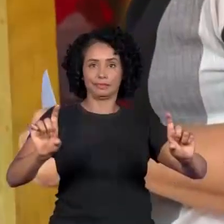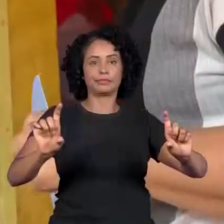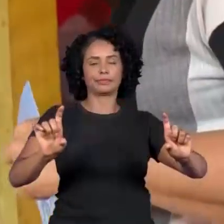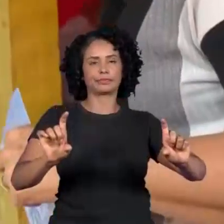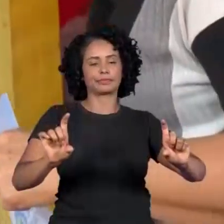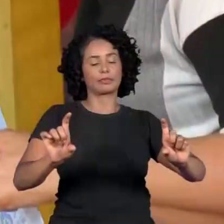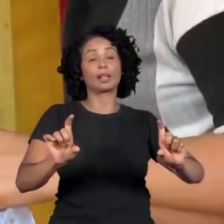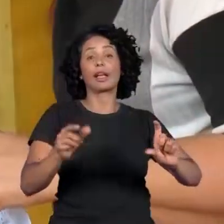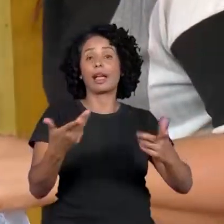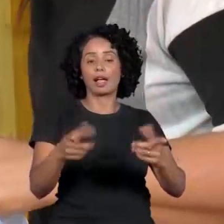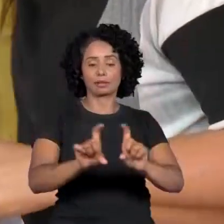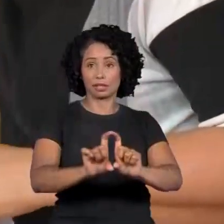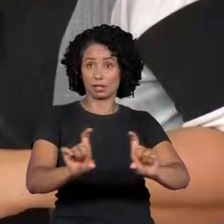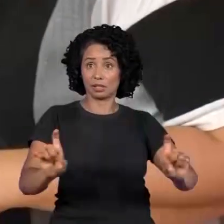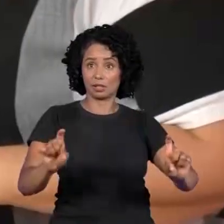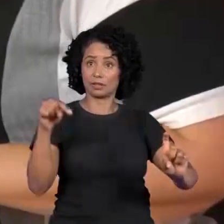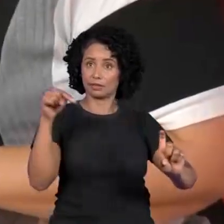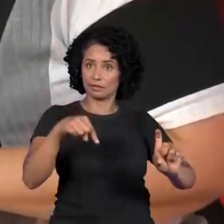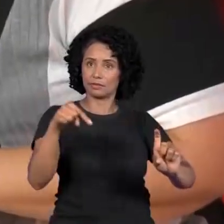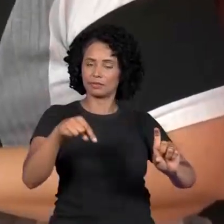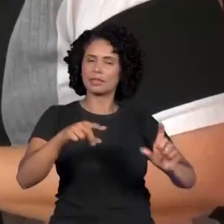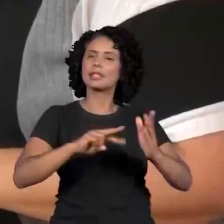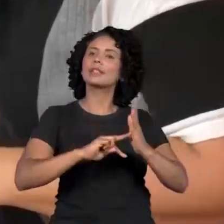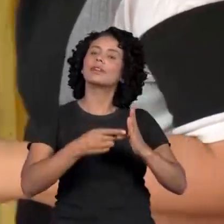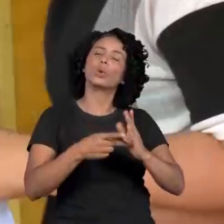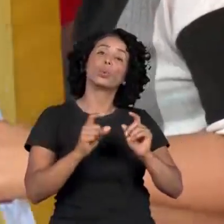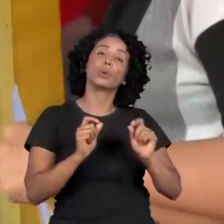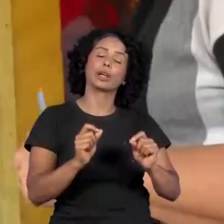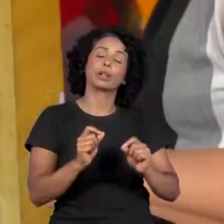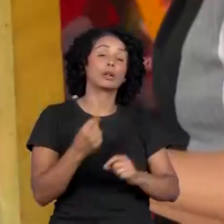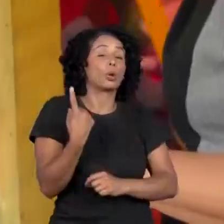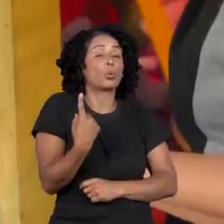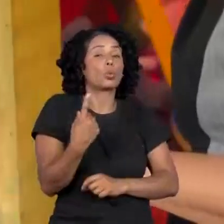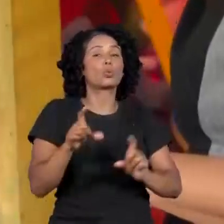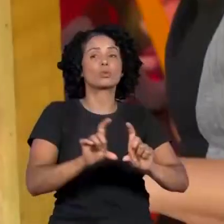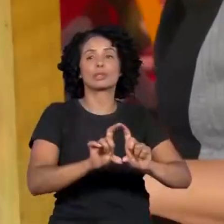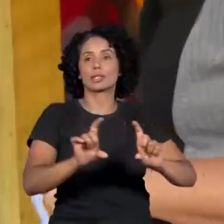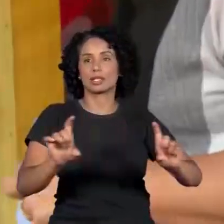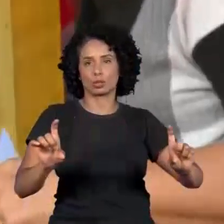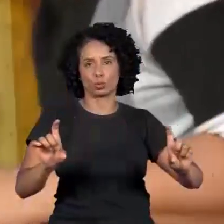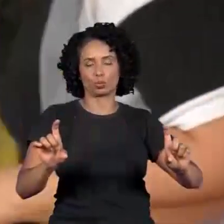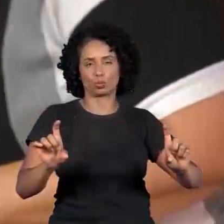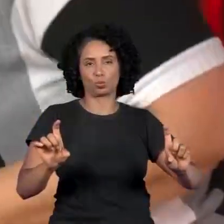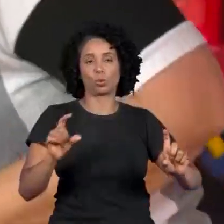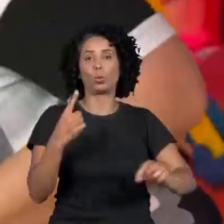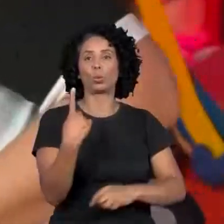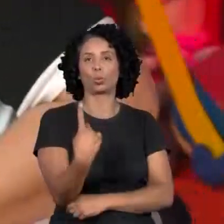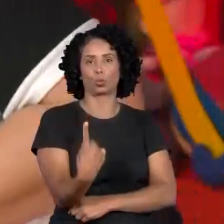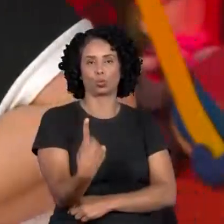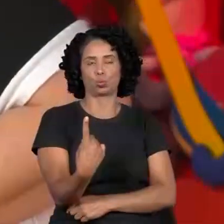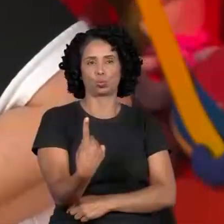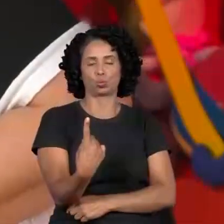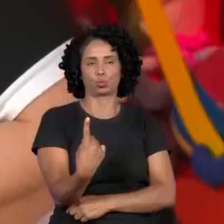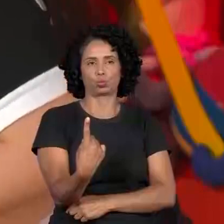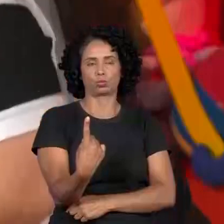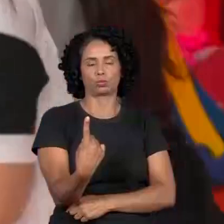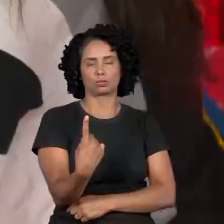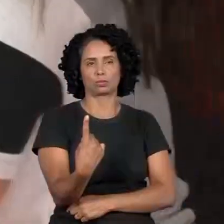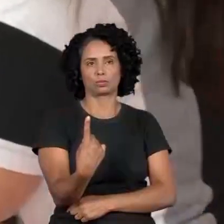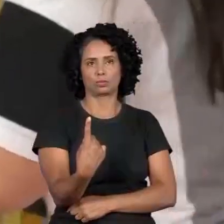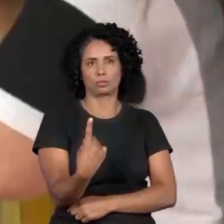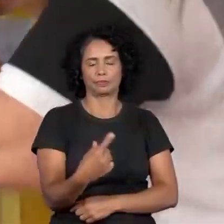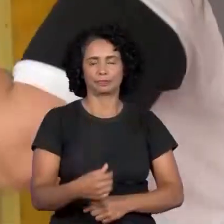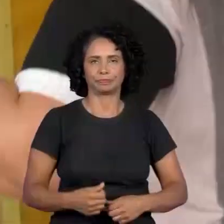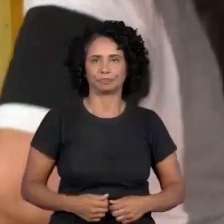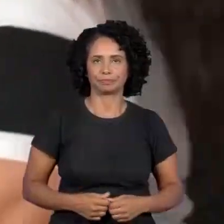dizer que essa tira, ela representa um cinto inteiro, um inteiro. Vou anotar aqui com